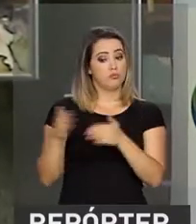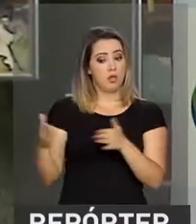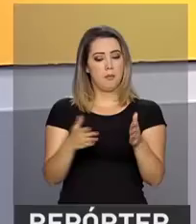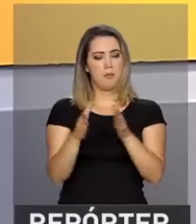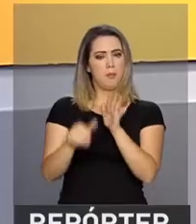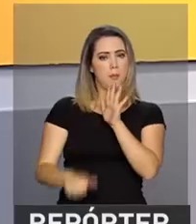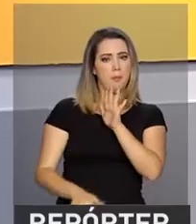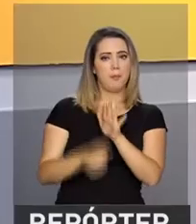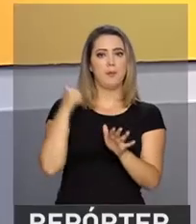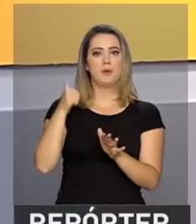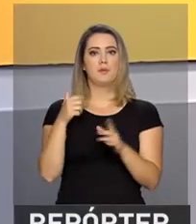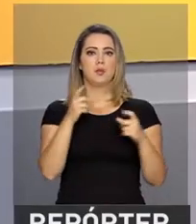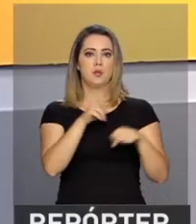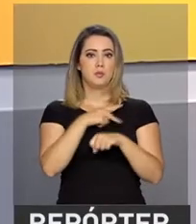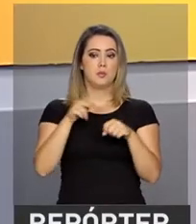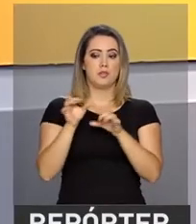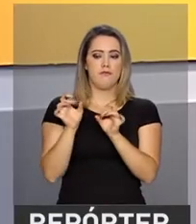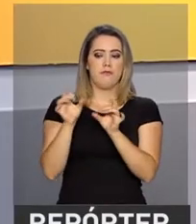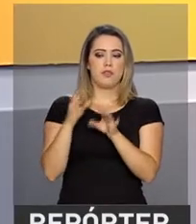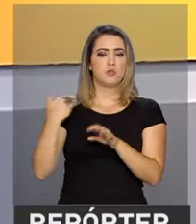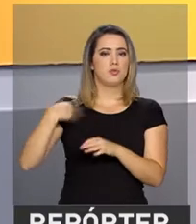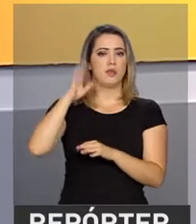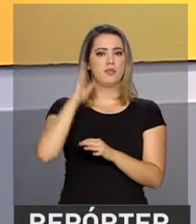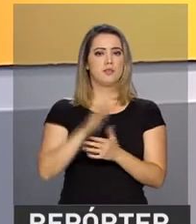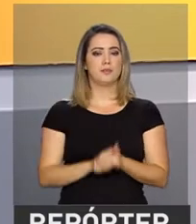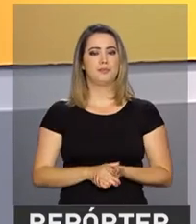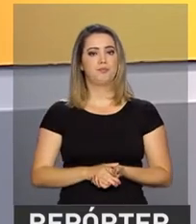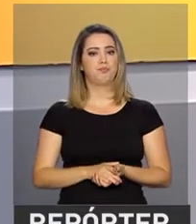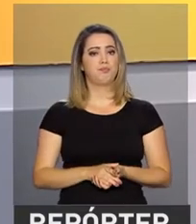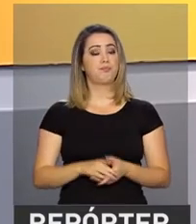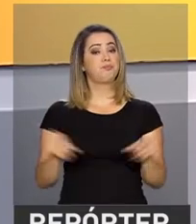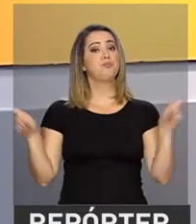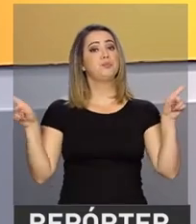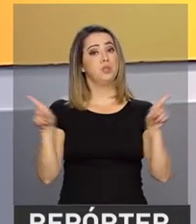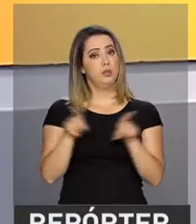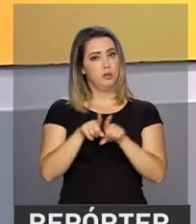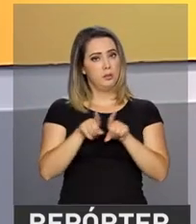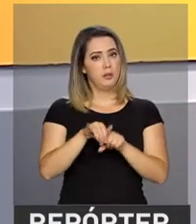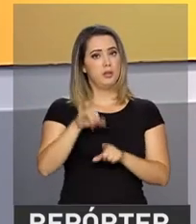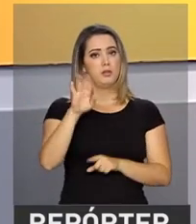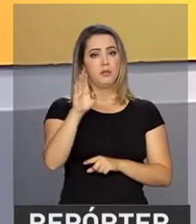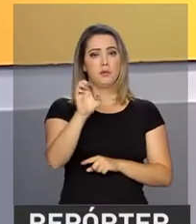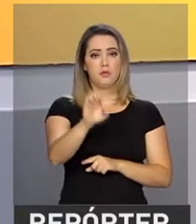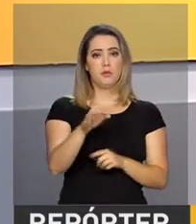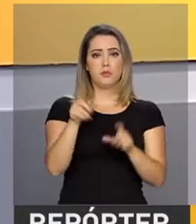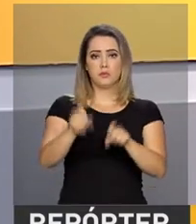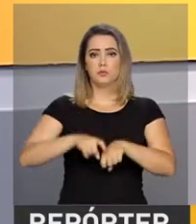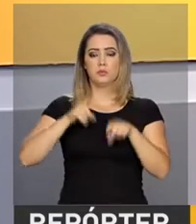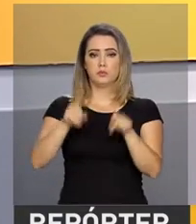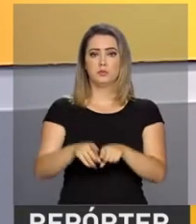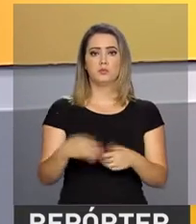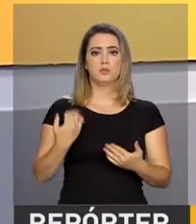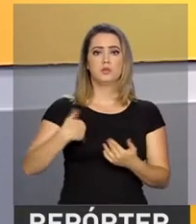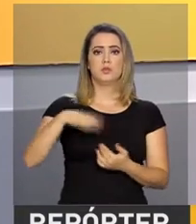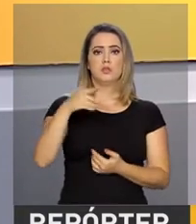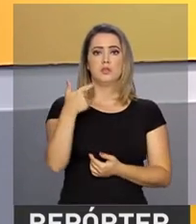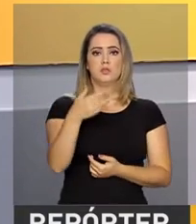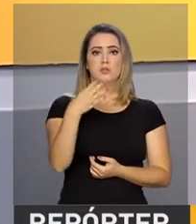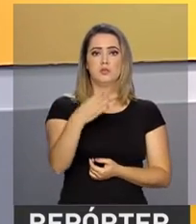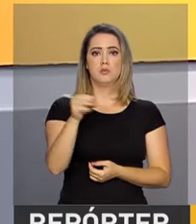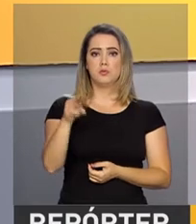de milho o ibge é também divulgou a estimativa de agosto para a safra nacional a expectativa é de mais de